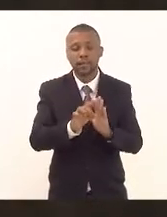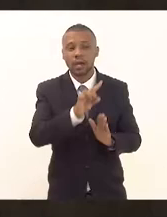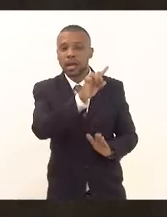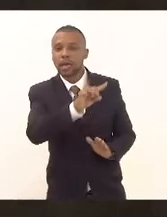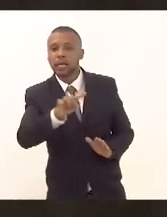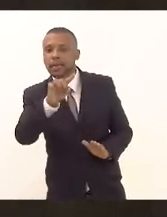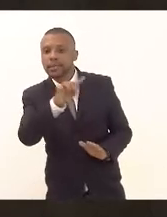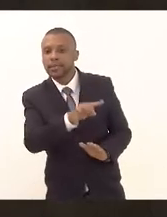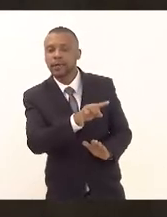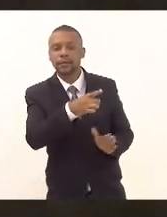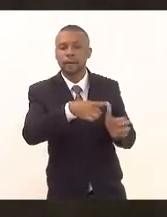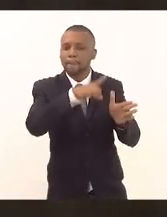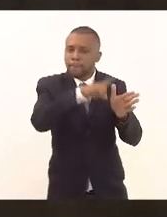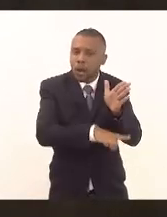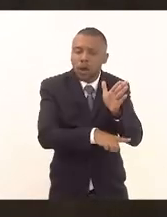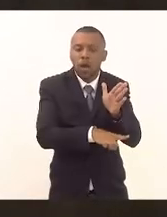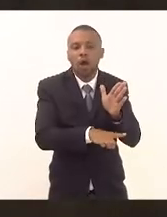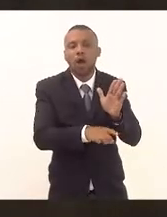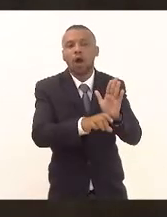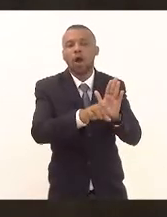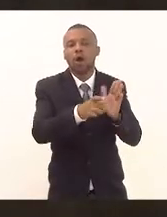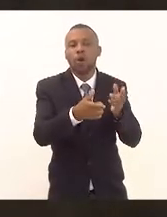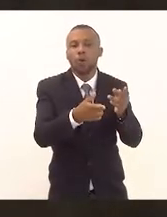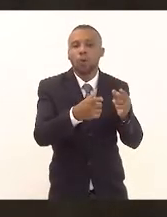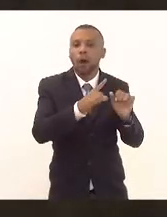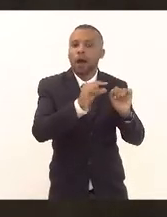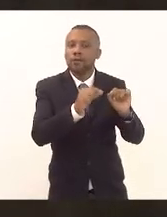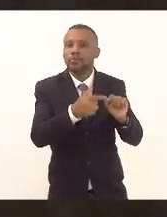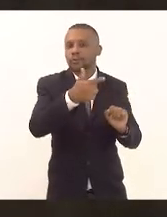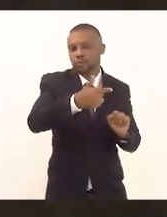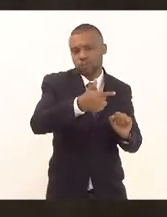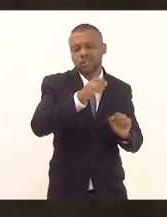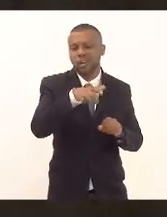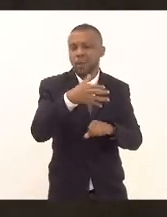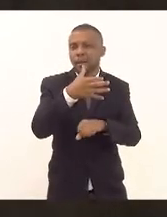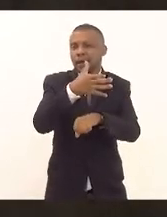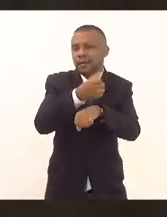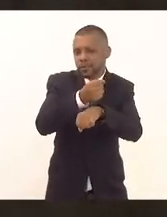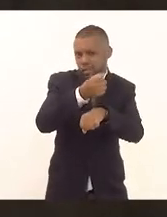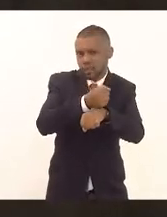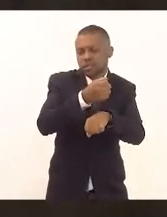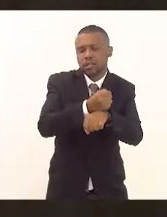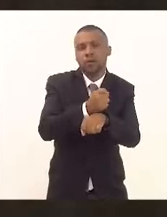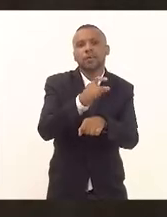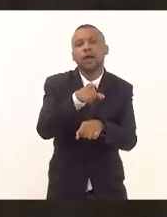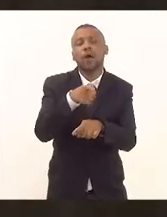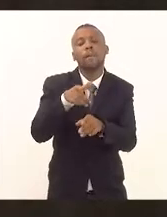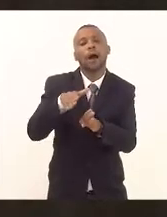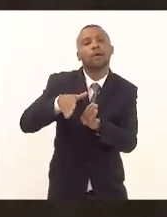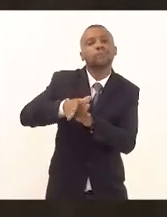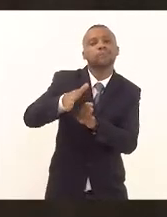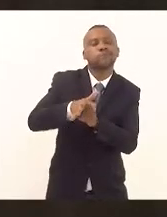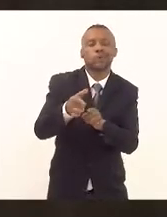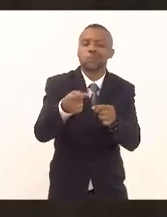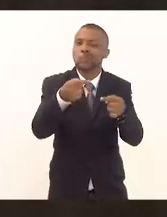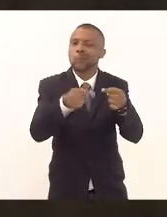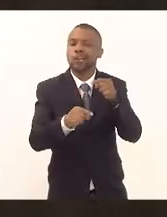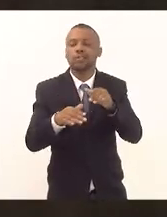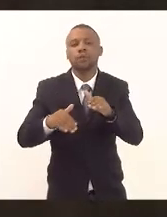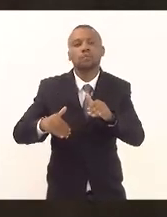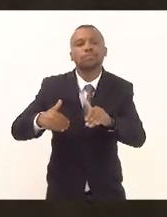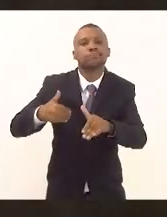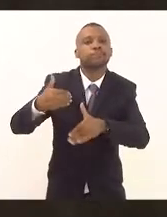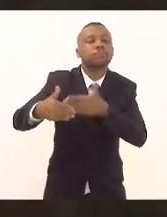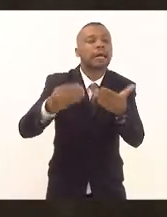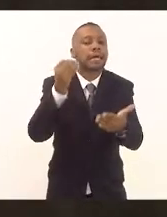o processo de creditação, que é uma diretriz que não cabe prosperar, que tentava